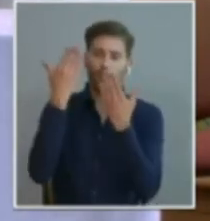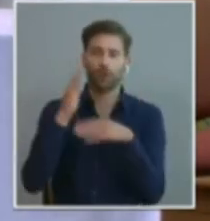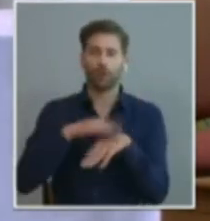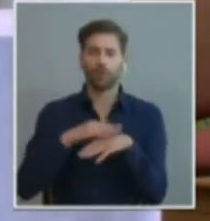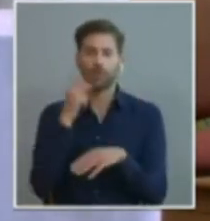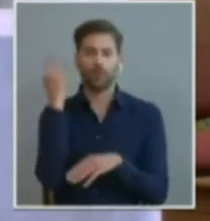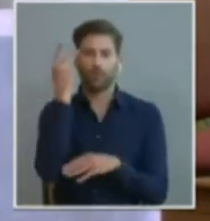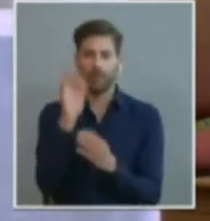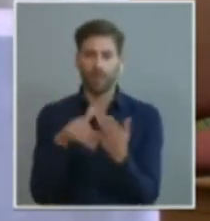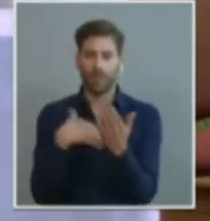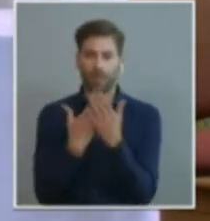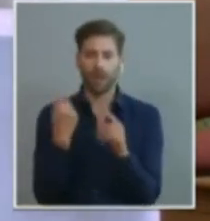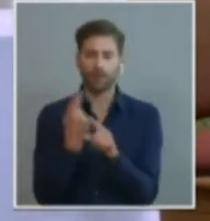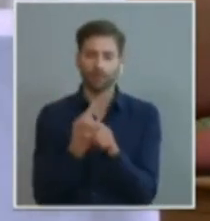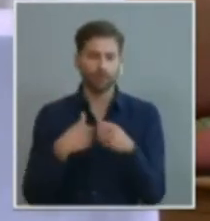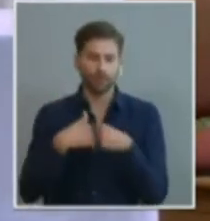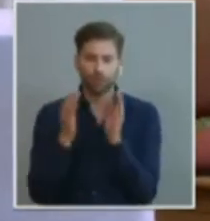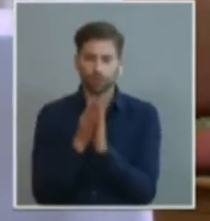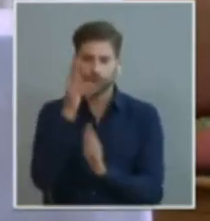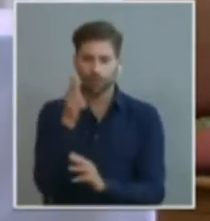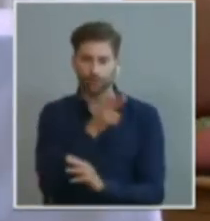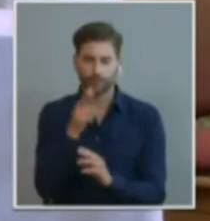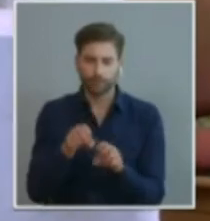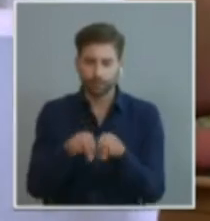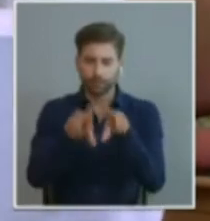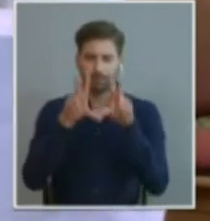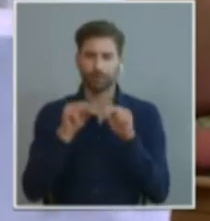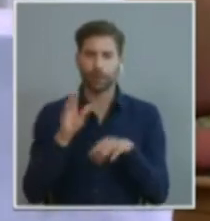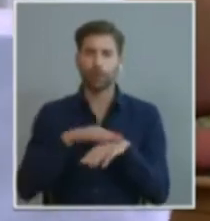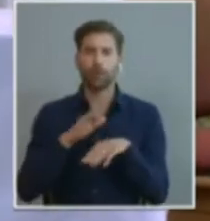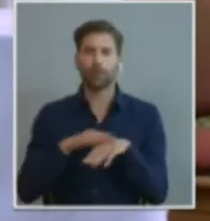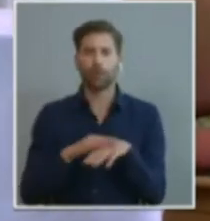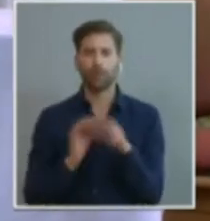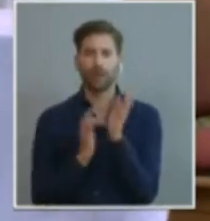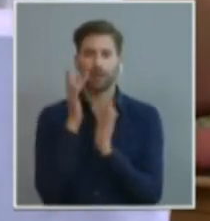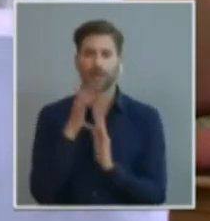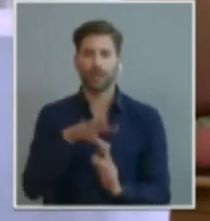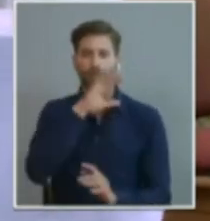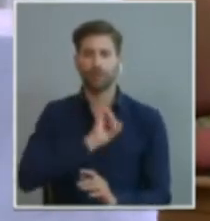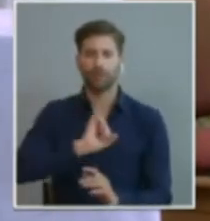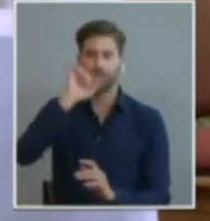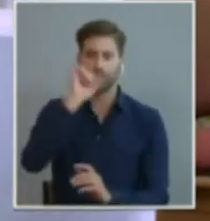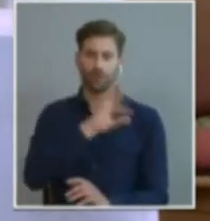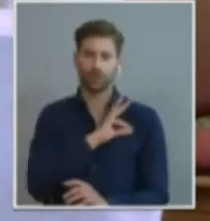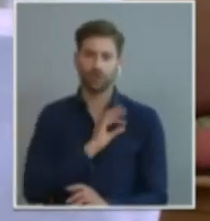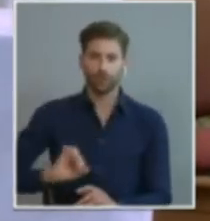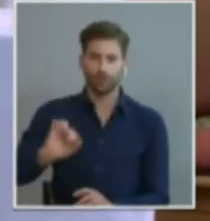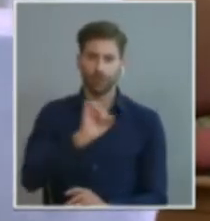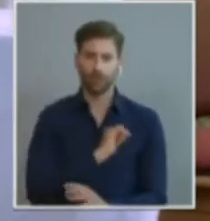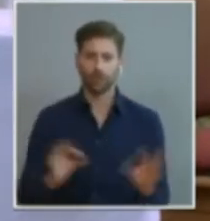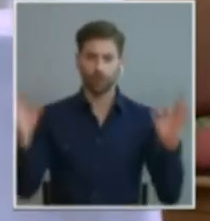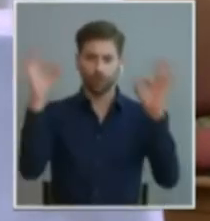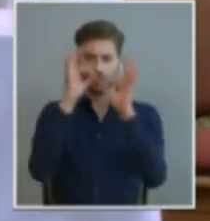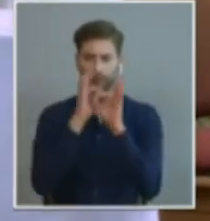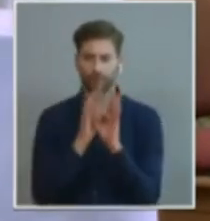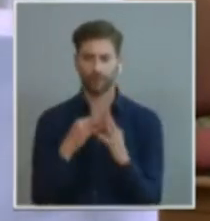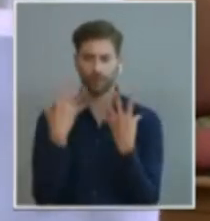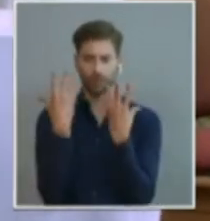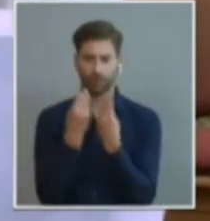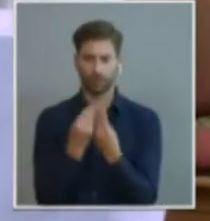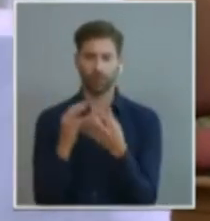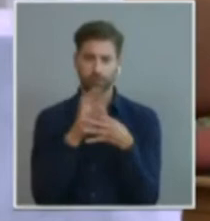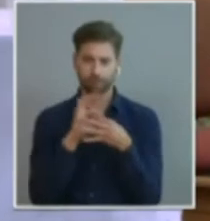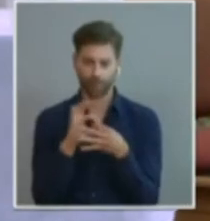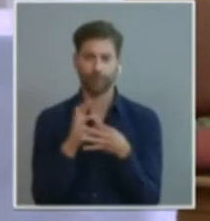santificais todas as coisas, por Jesus Cristo, vosso Filho, nosso Senhor, com o poder do Espírito Santo. E